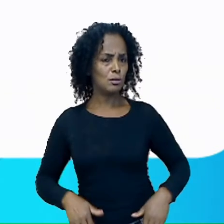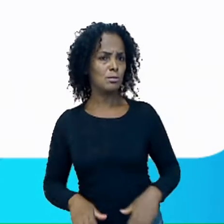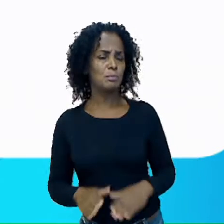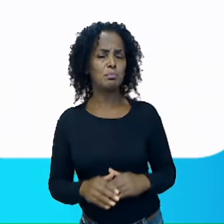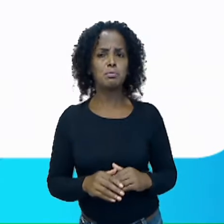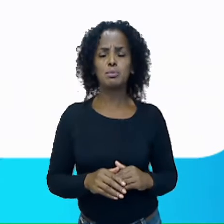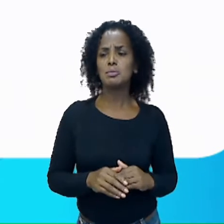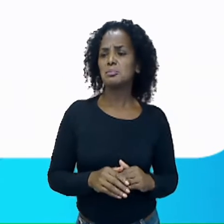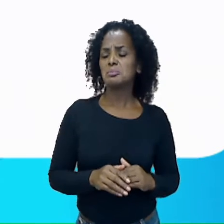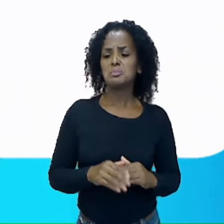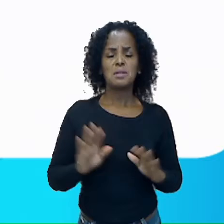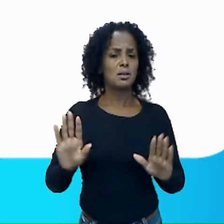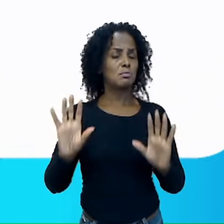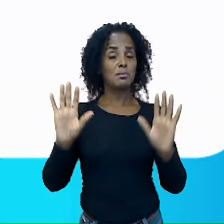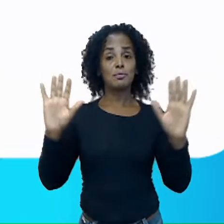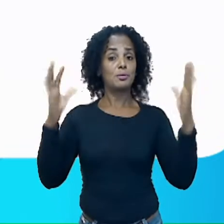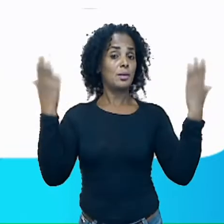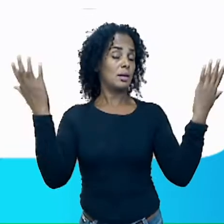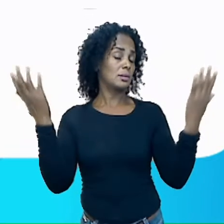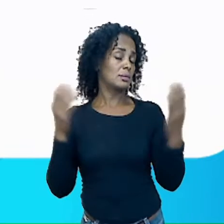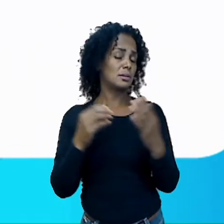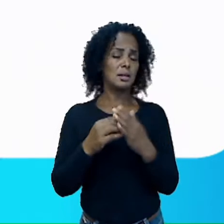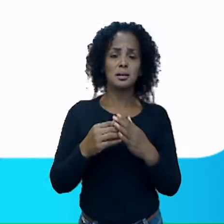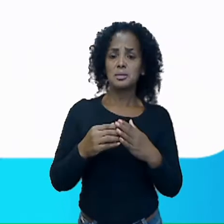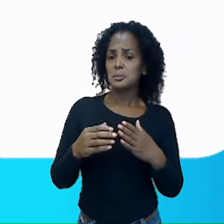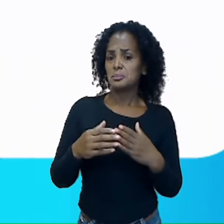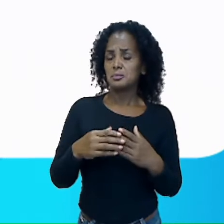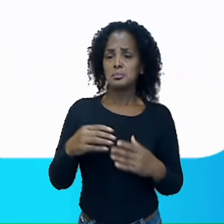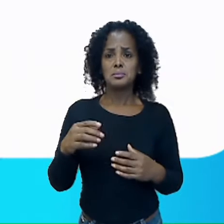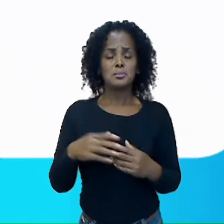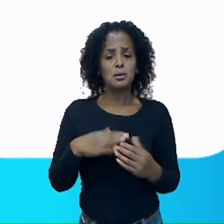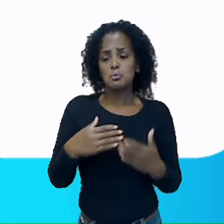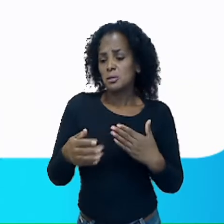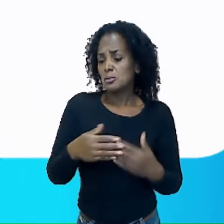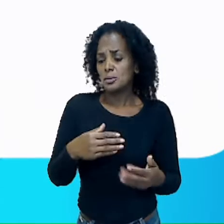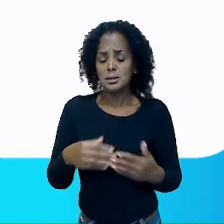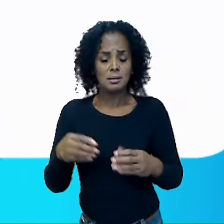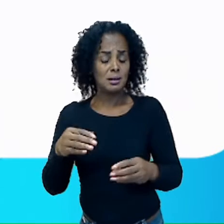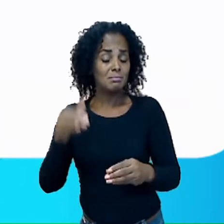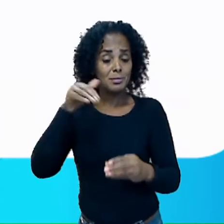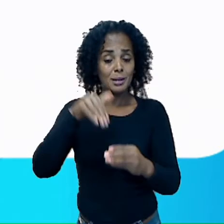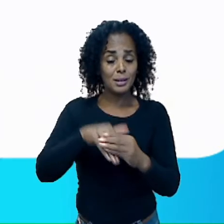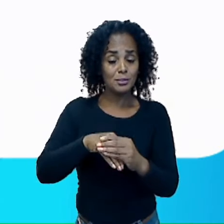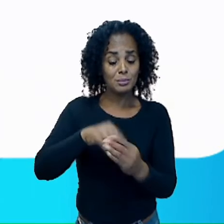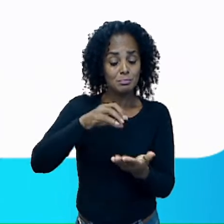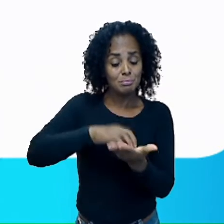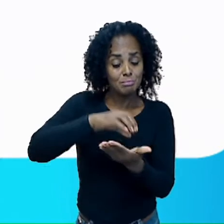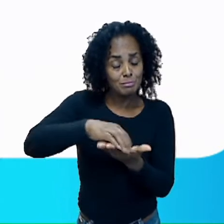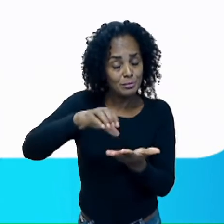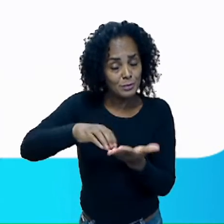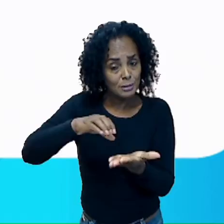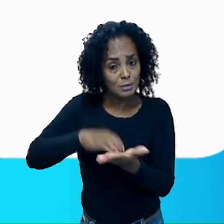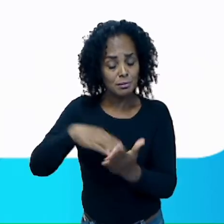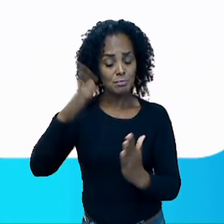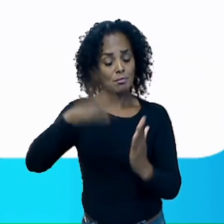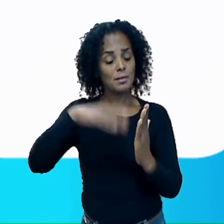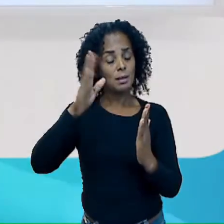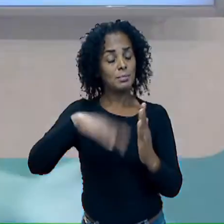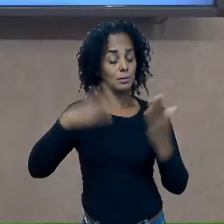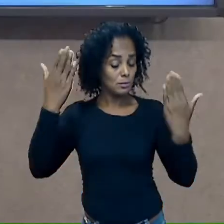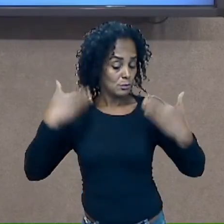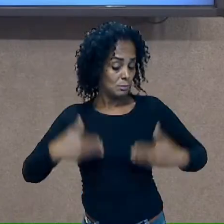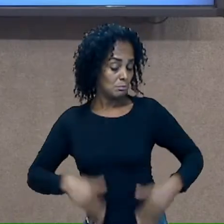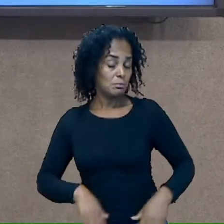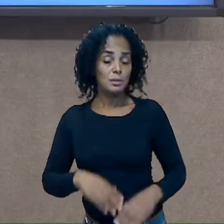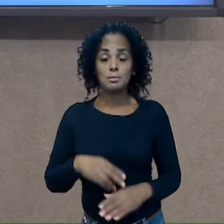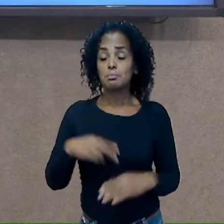pintam para uma festa, eles pintam para um cerimonial, né, que tem ali dentro da aldeia. Eles pintam o seu corpo para ir